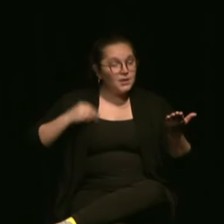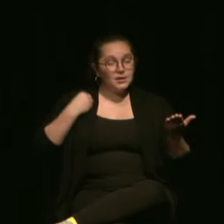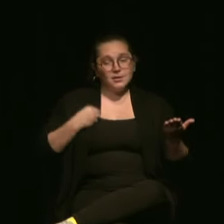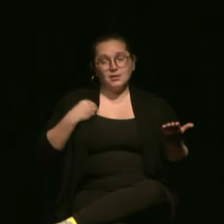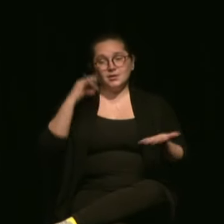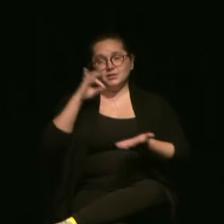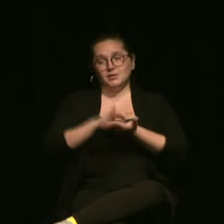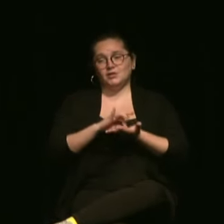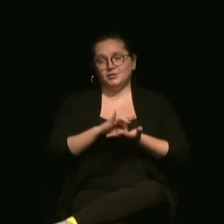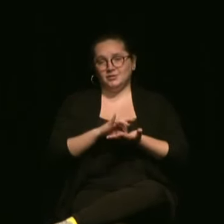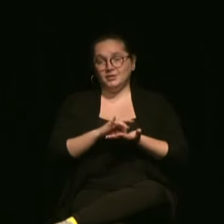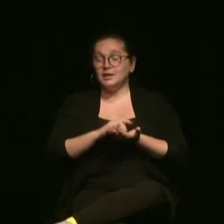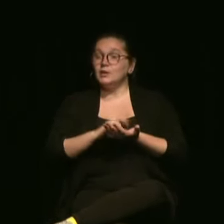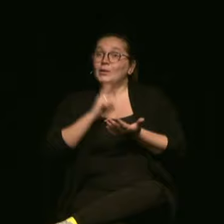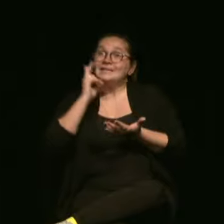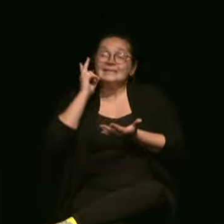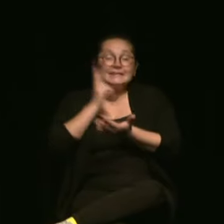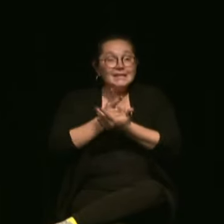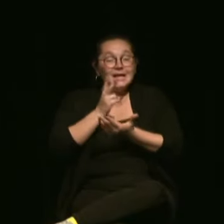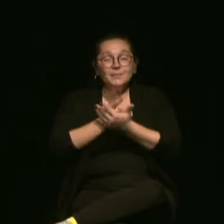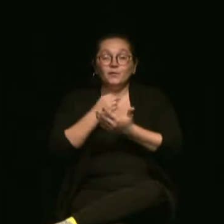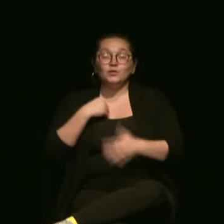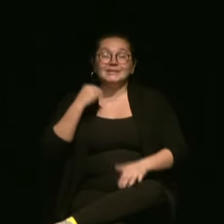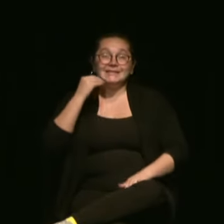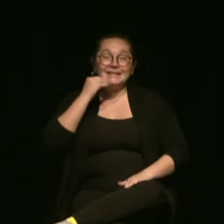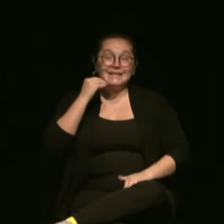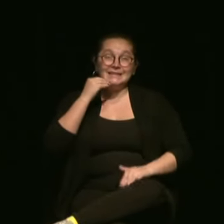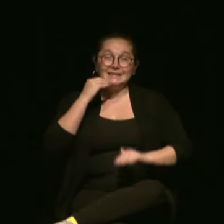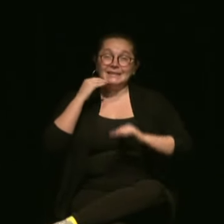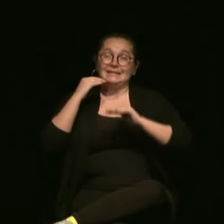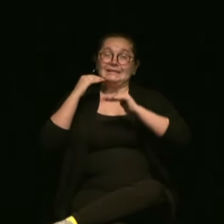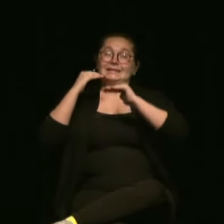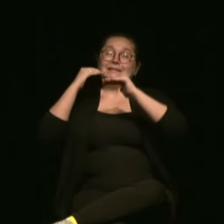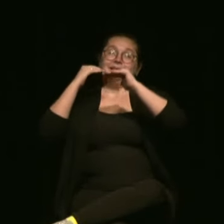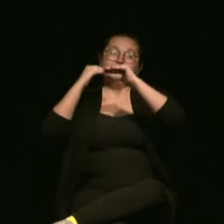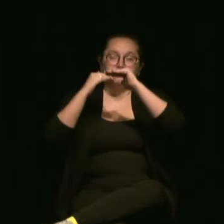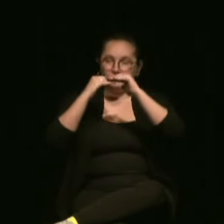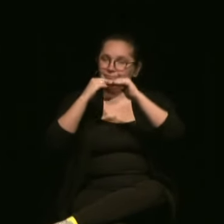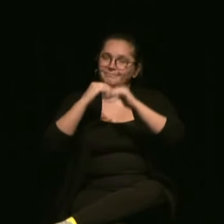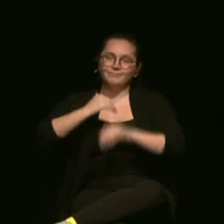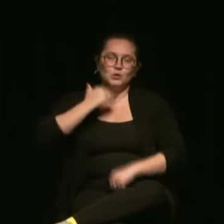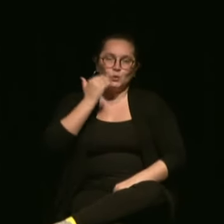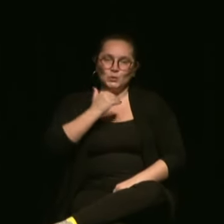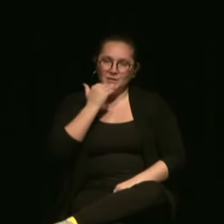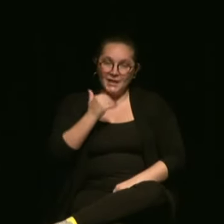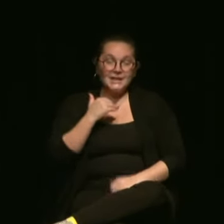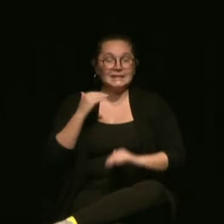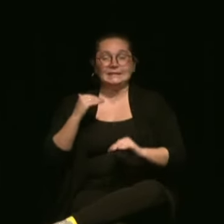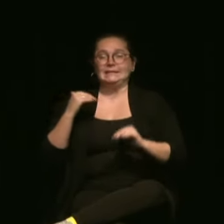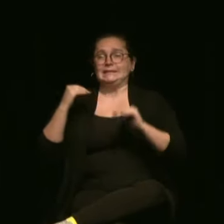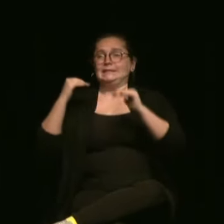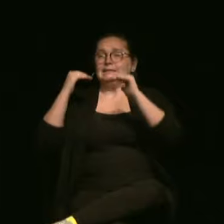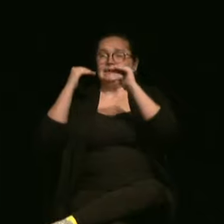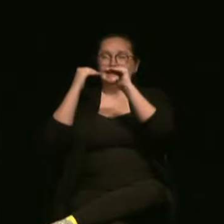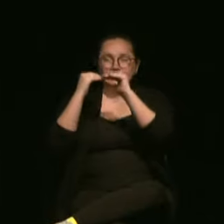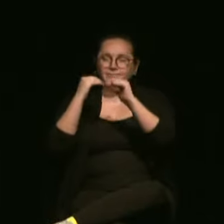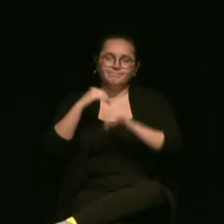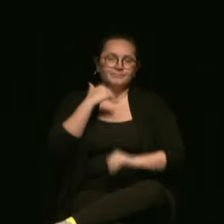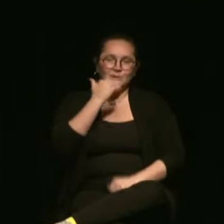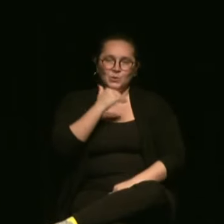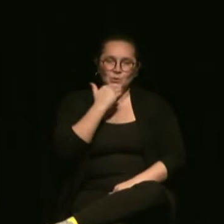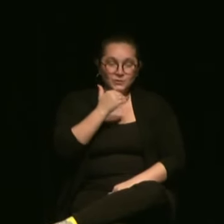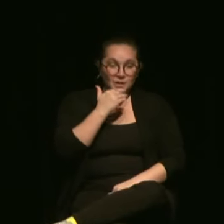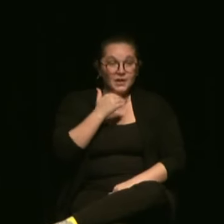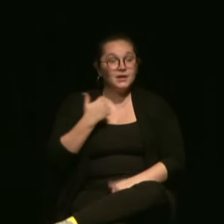menos. É sempre menos, né? Você faz e aí... O real está ao lado, e é por isso que a Fernanda Torres